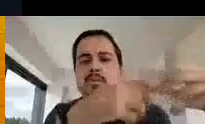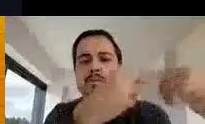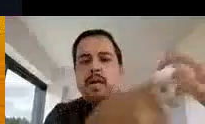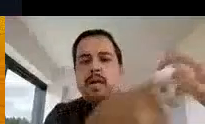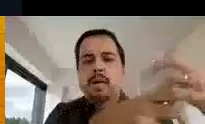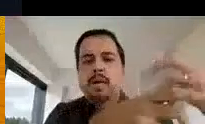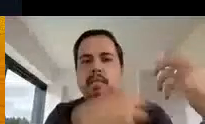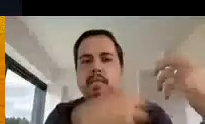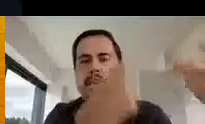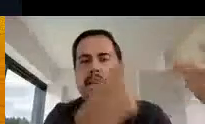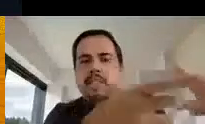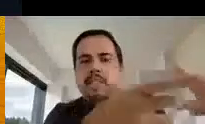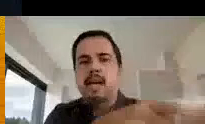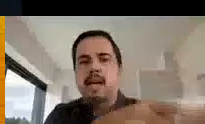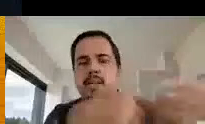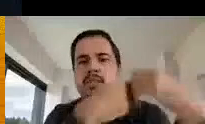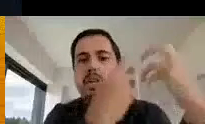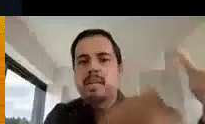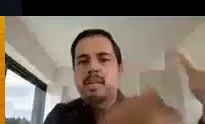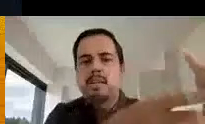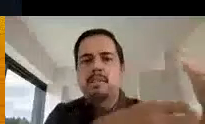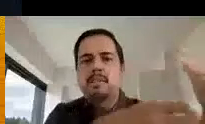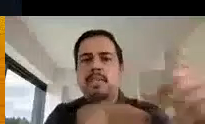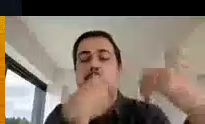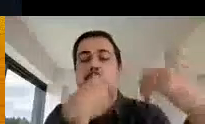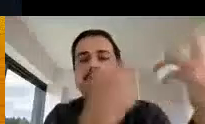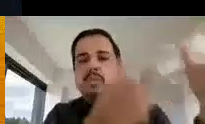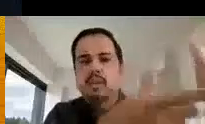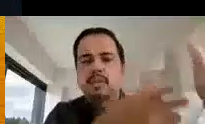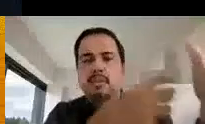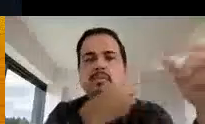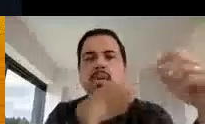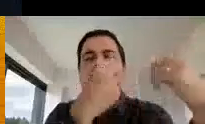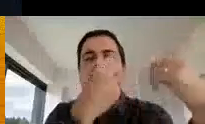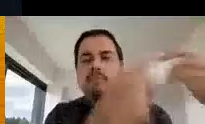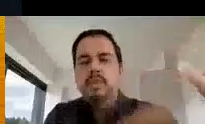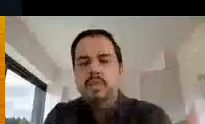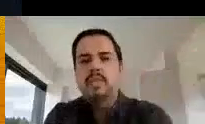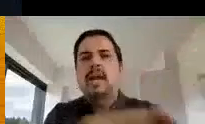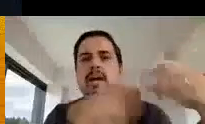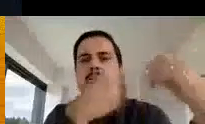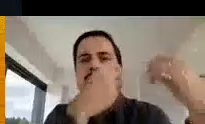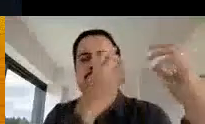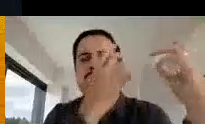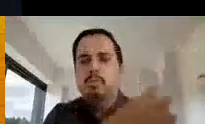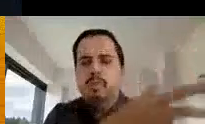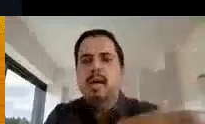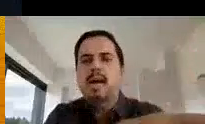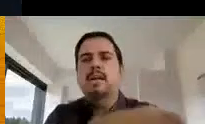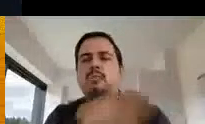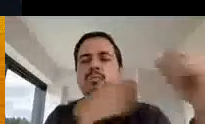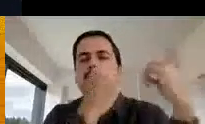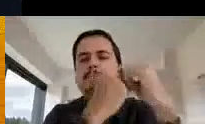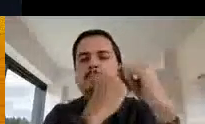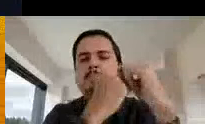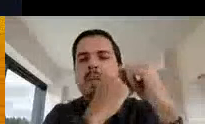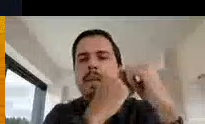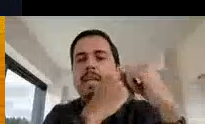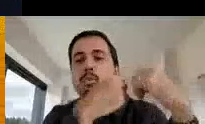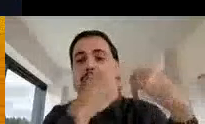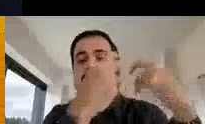em termos de uso de marketplace, de canais digitais, de delivery, de produtos e serviços diferenciados,